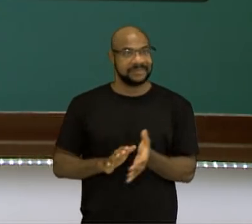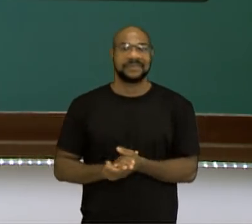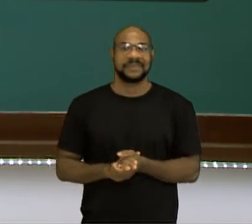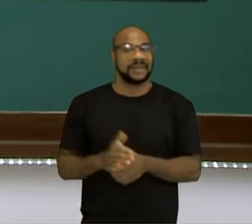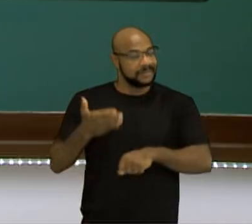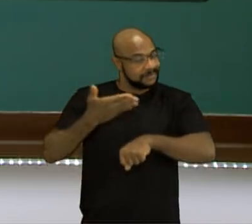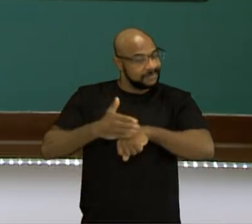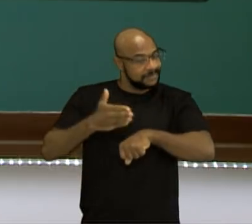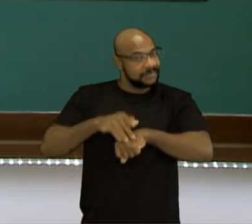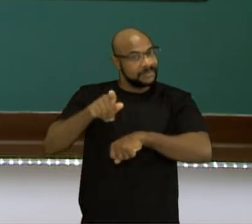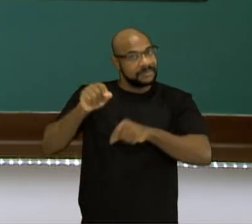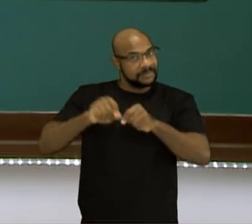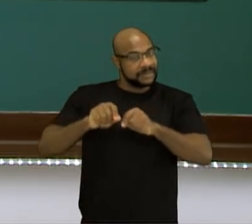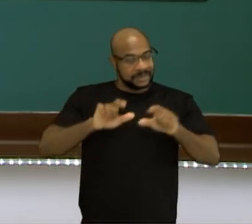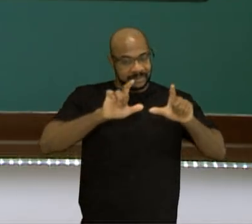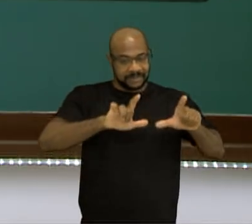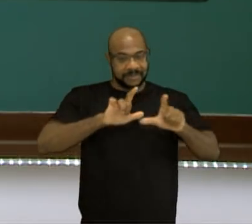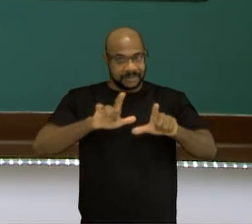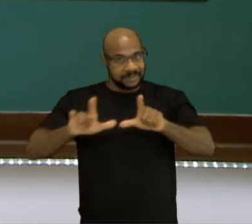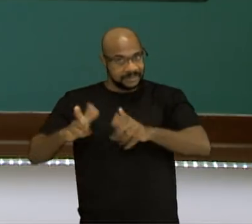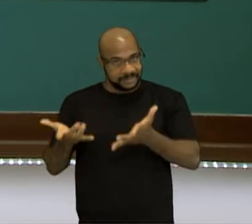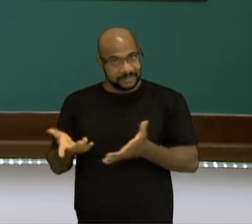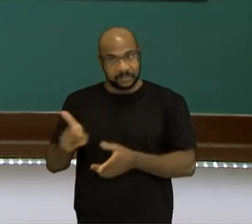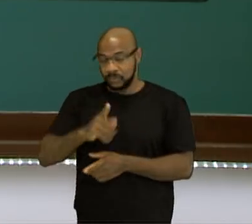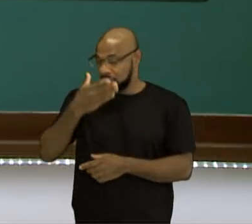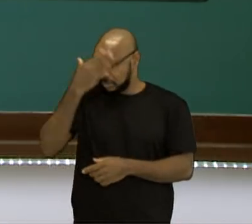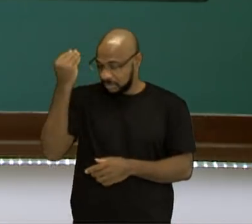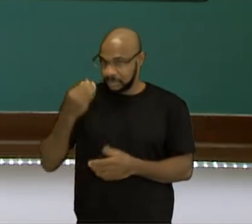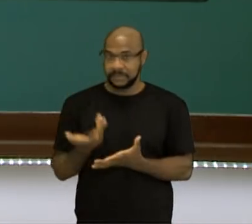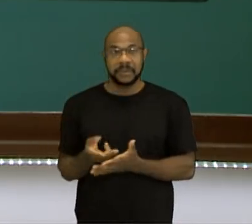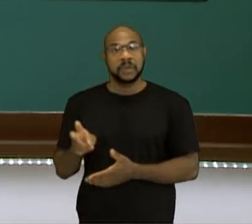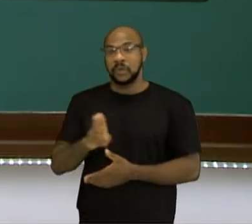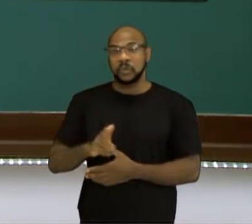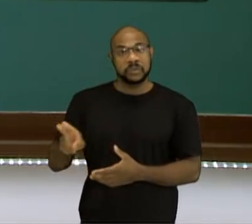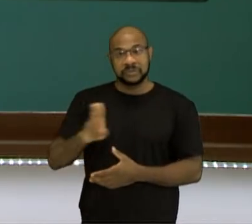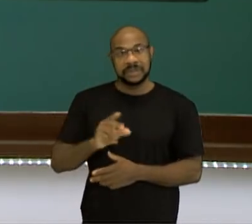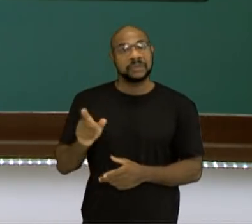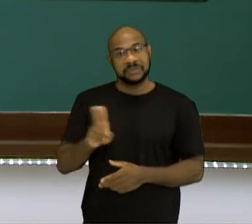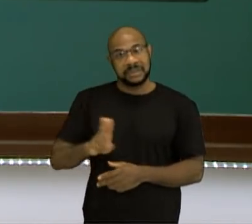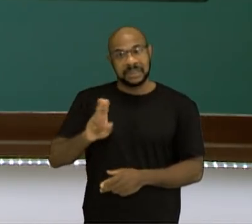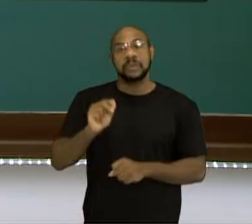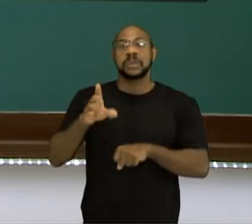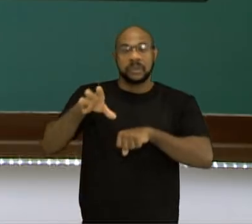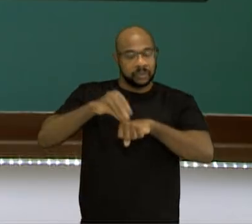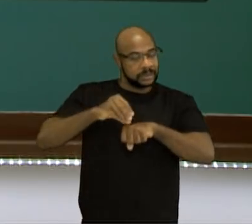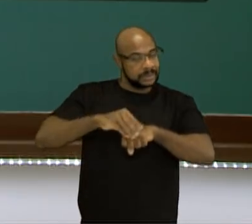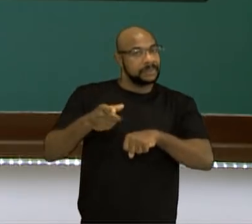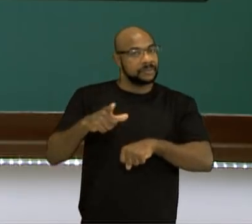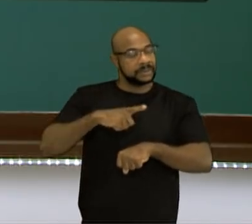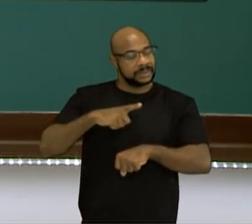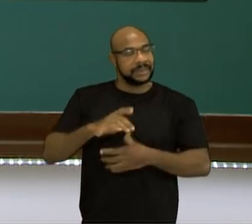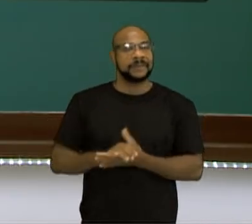que é a construção da tirinha, utilizando todos esses conhecimentos, tá?